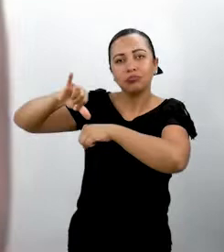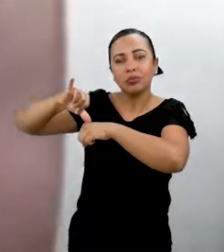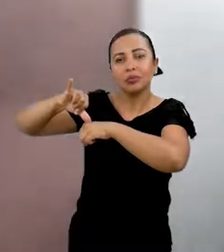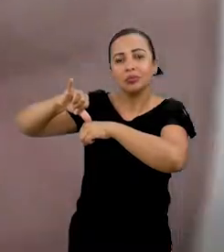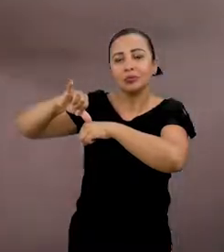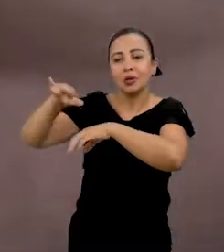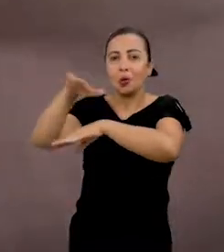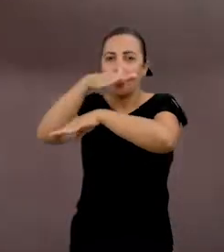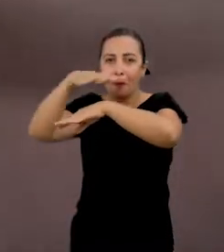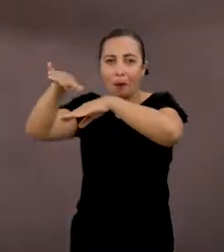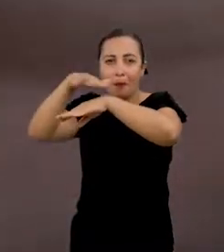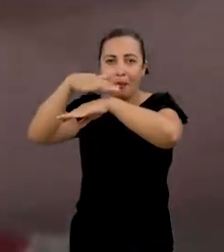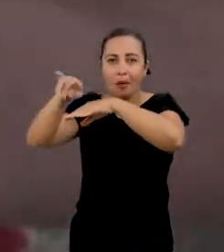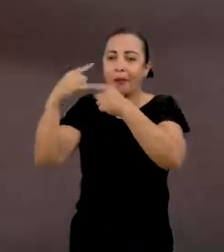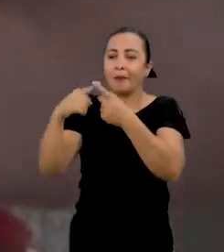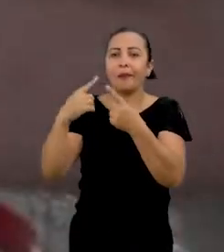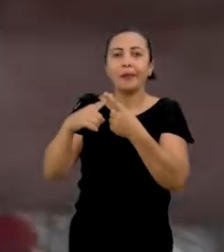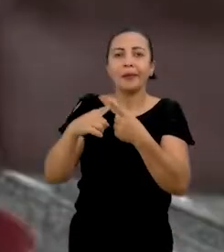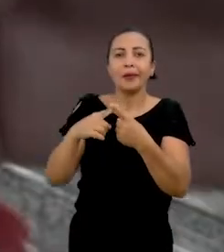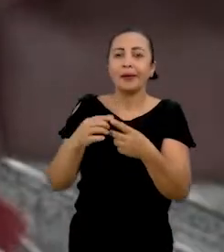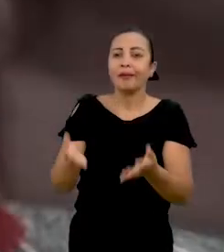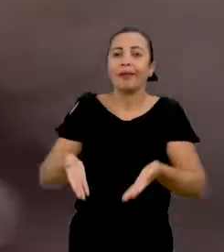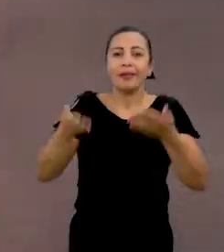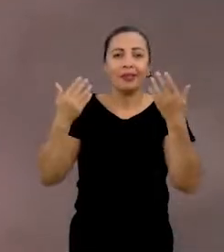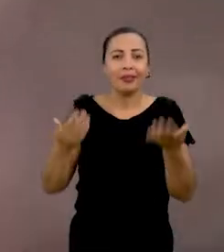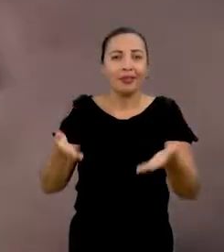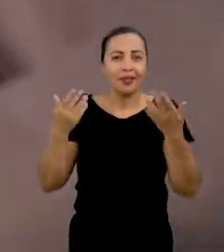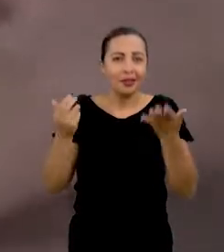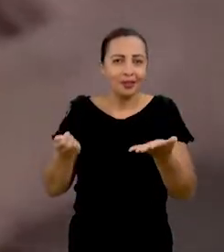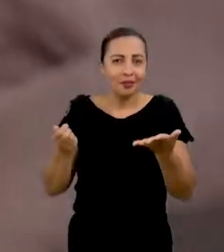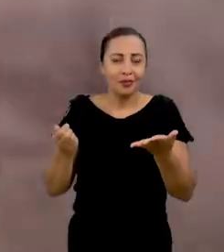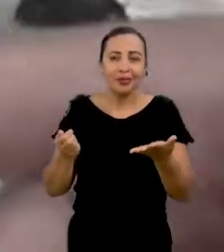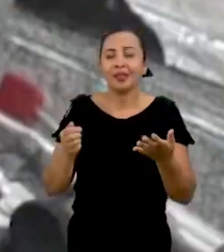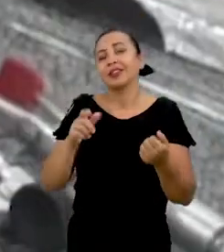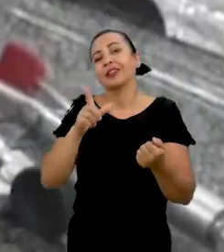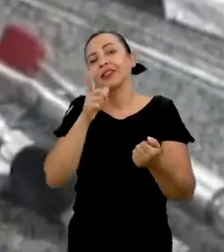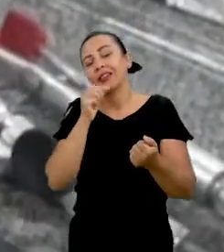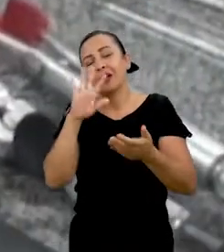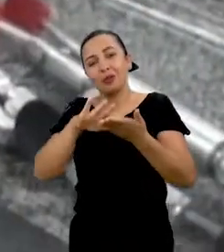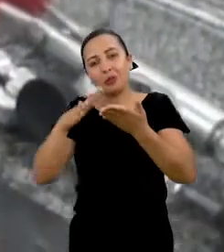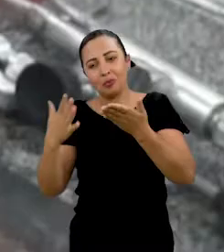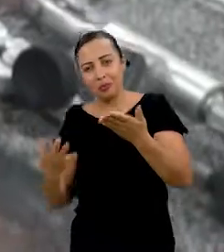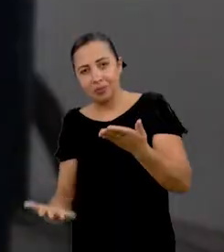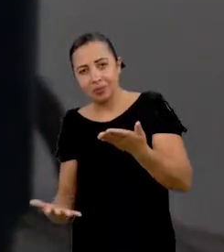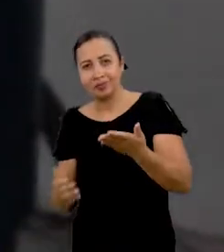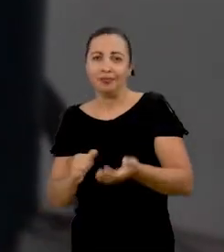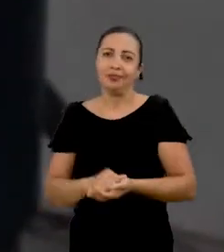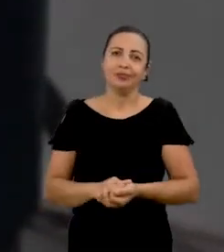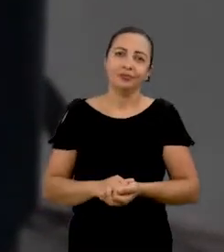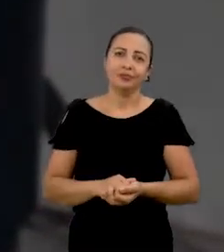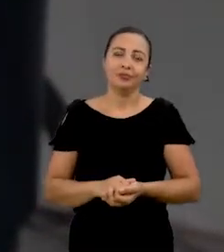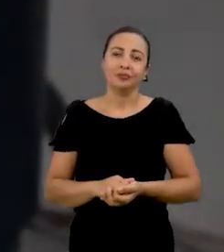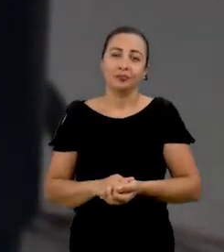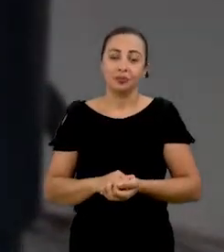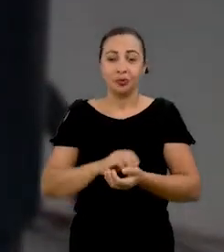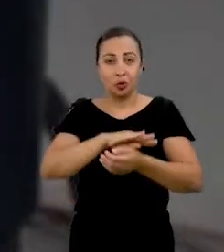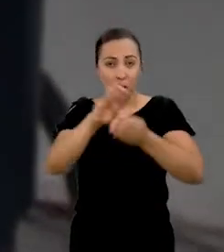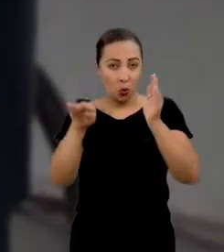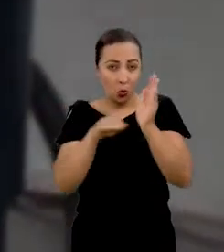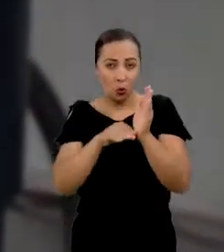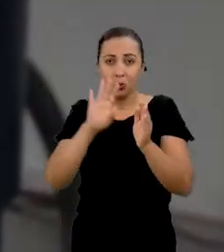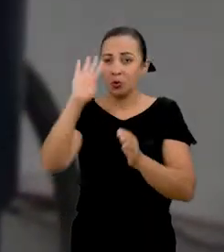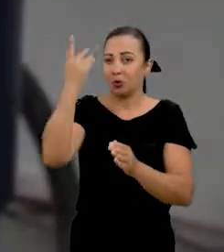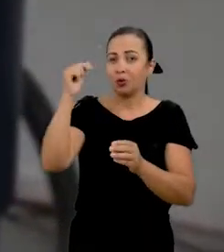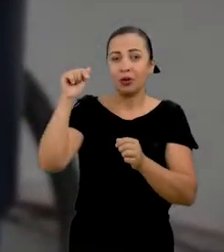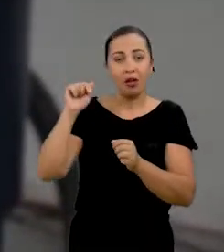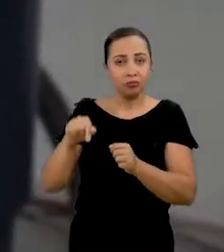fica em cima por conta da sua densidade, porque é inferior à do hidrolato. Depois que nós saímos do campo, fizemos